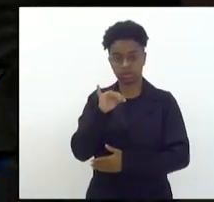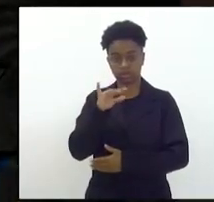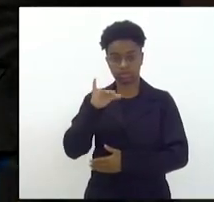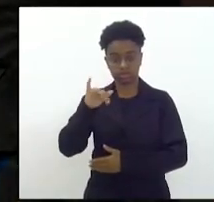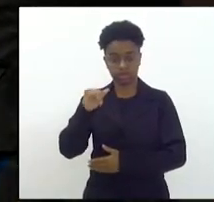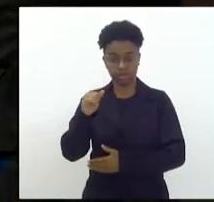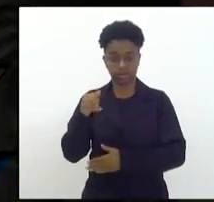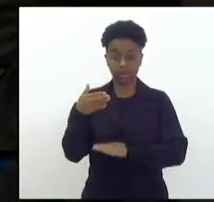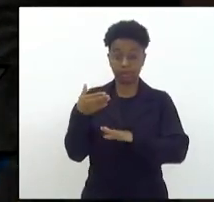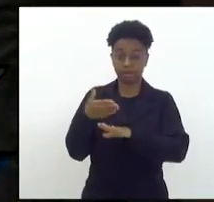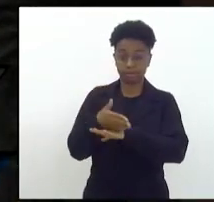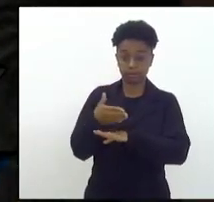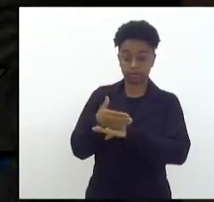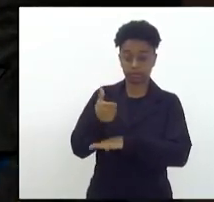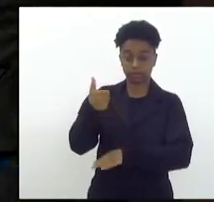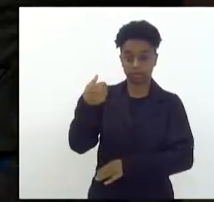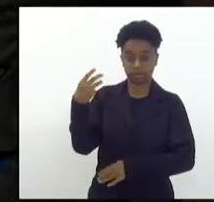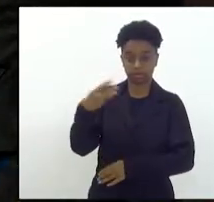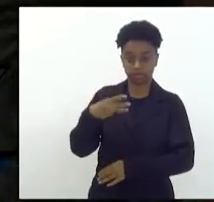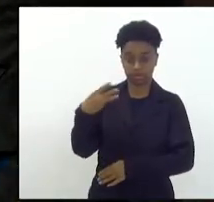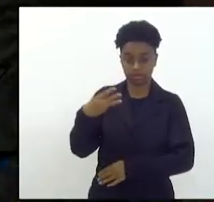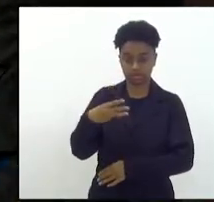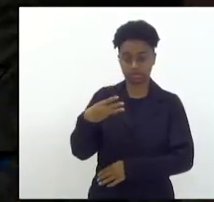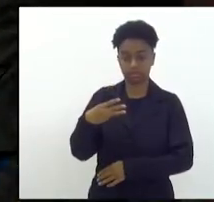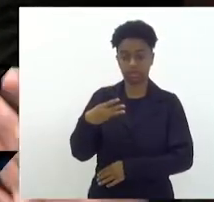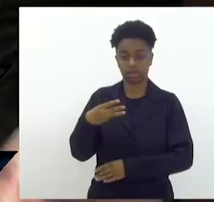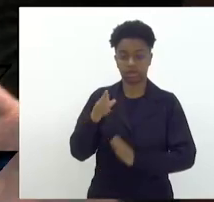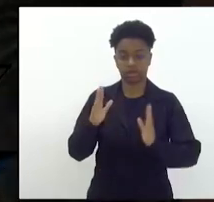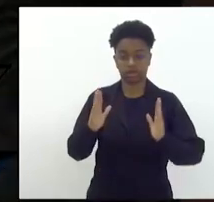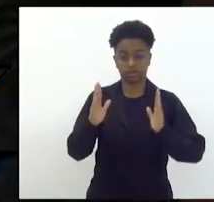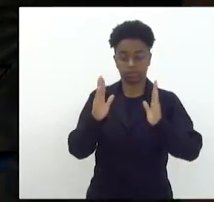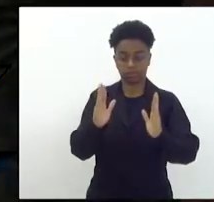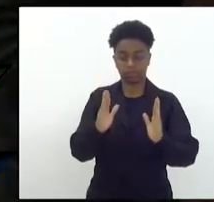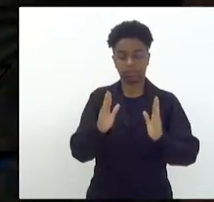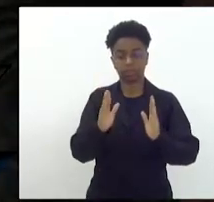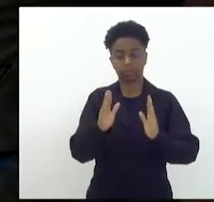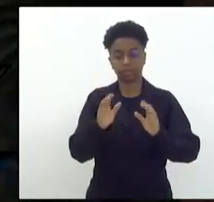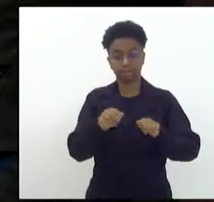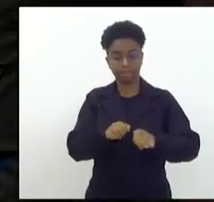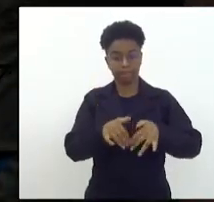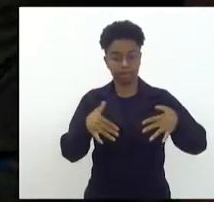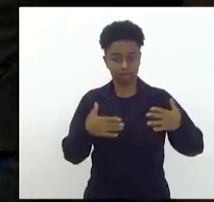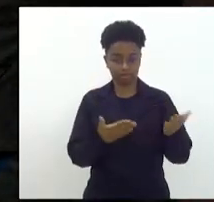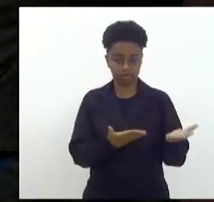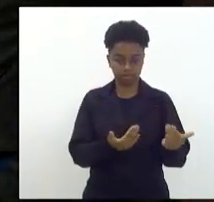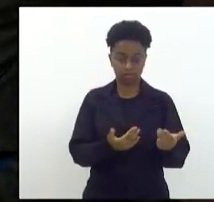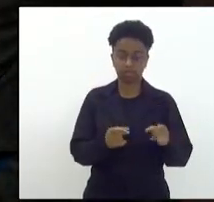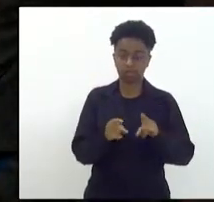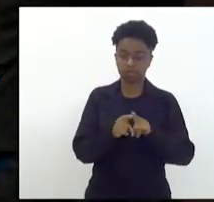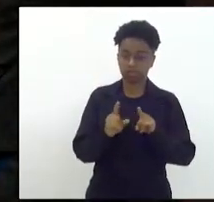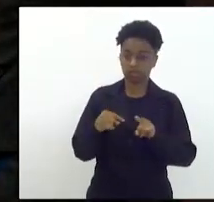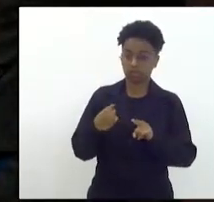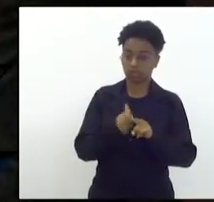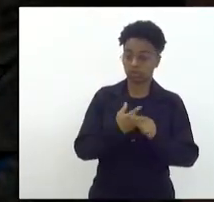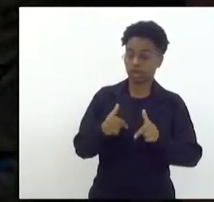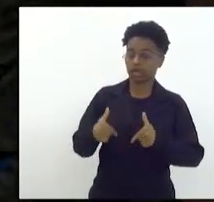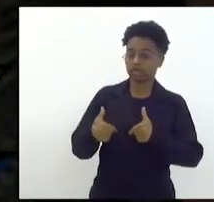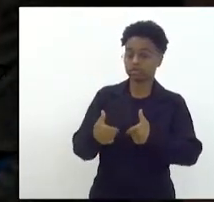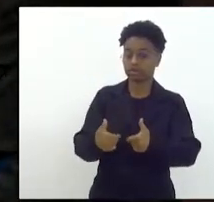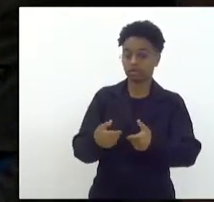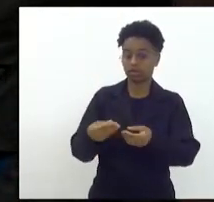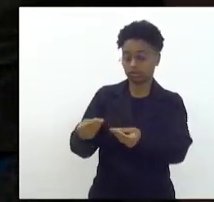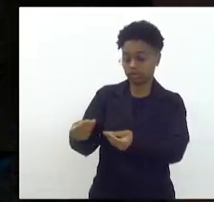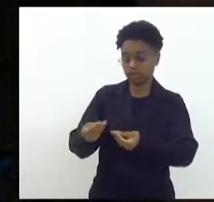da 13ª edição do Parlamento juvenil e foi parte das nossas ações trazer as proposições